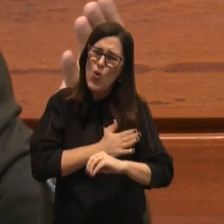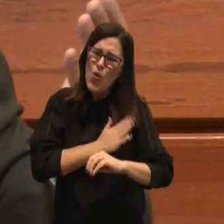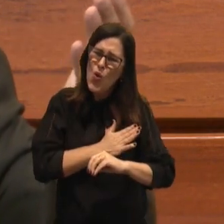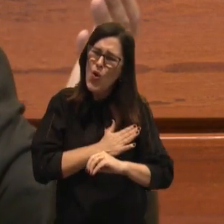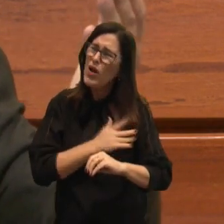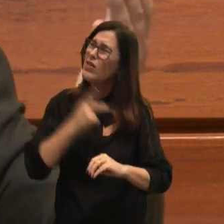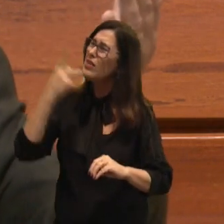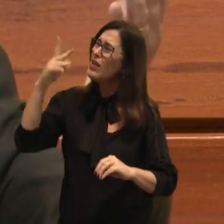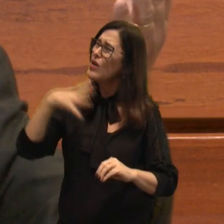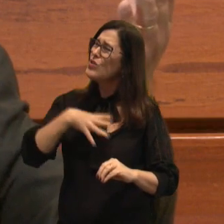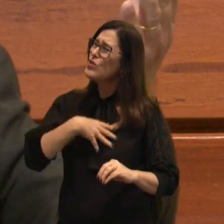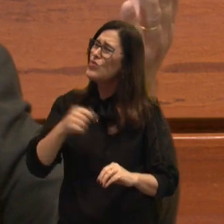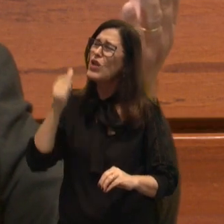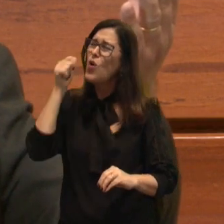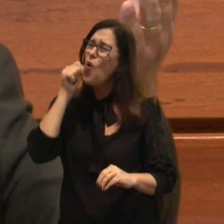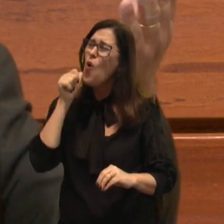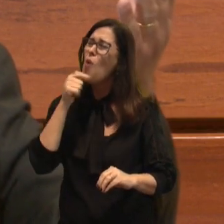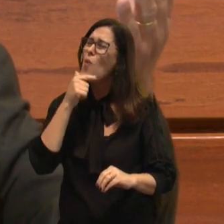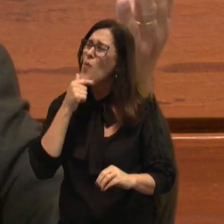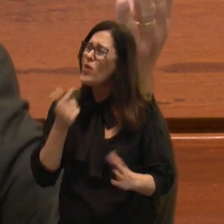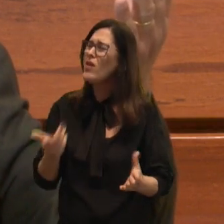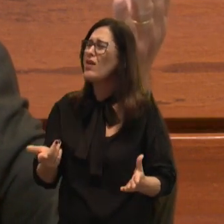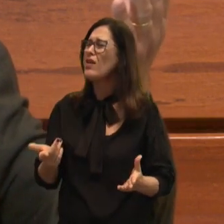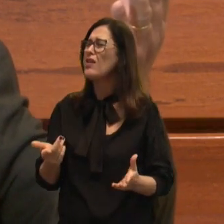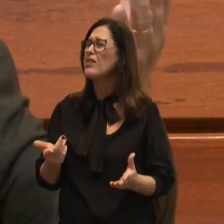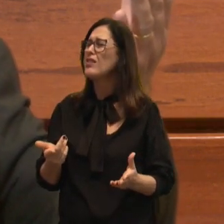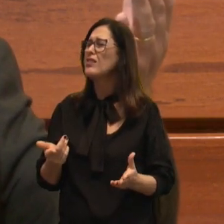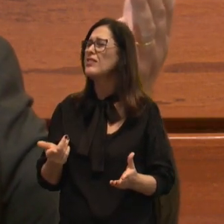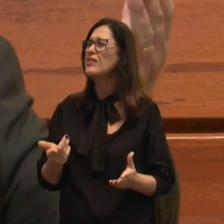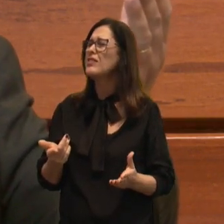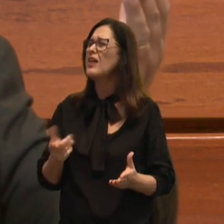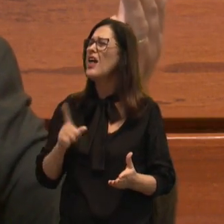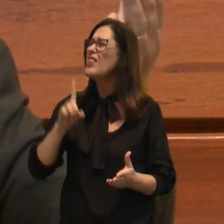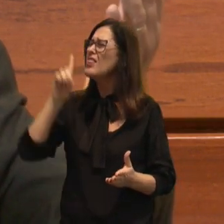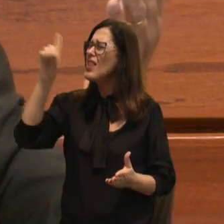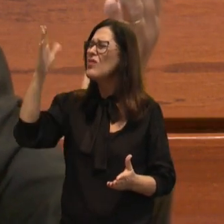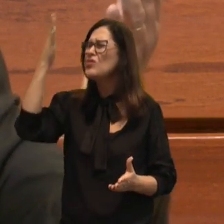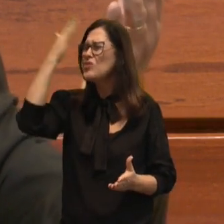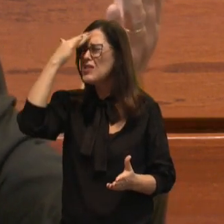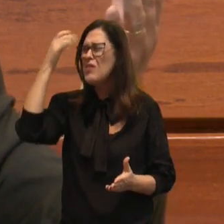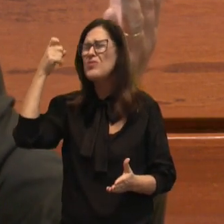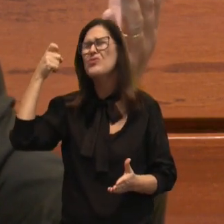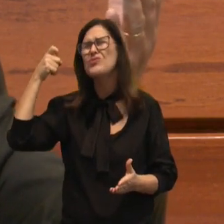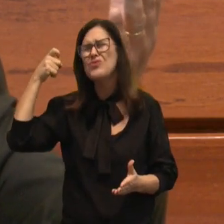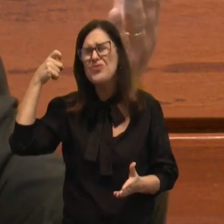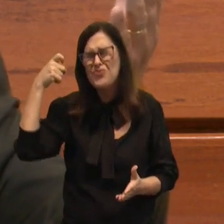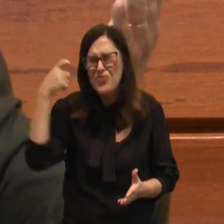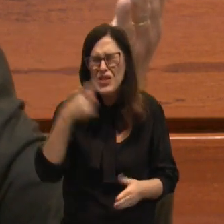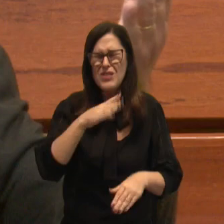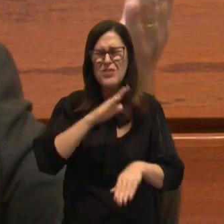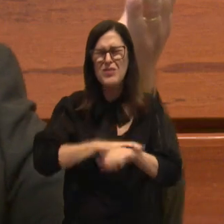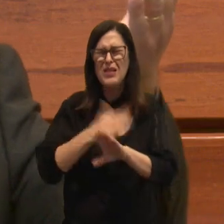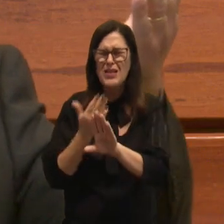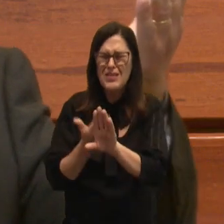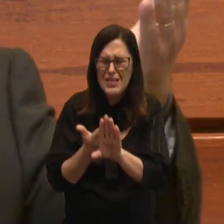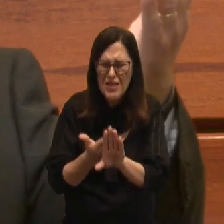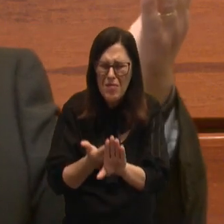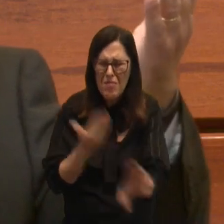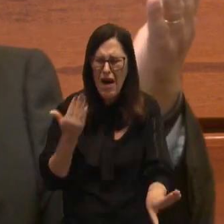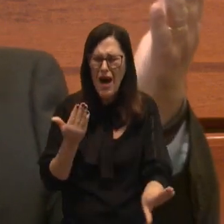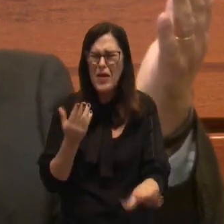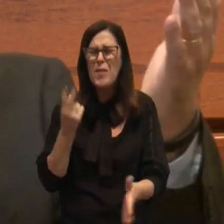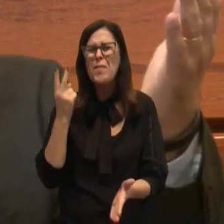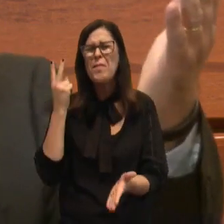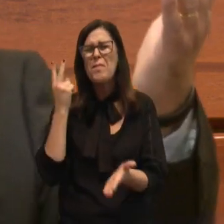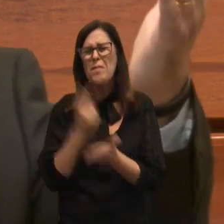desses Teus filhos e filhas, Senhor. Ó Deus, Tu sabes como é difícil este momento de separação, ainda que